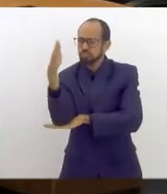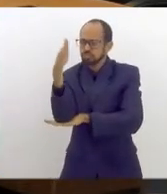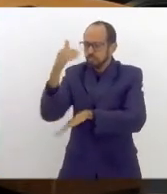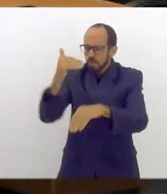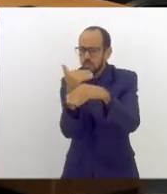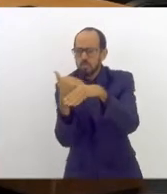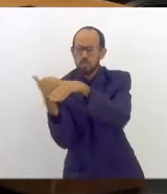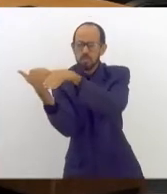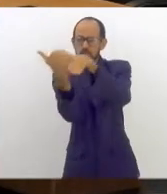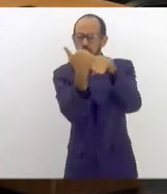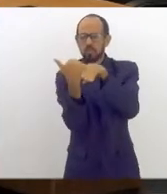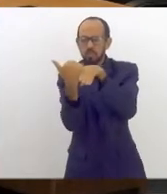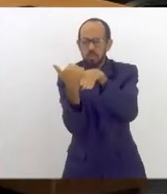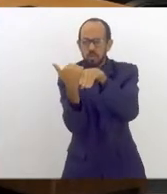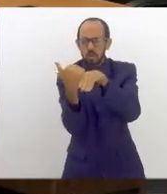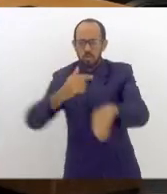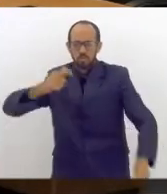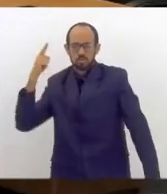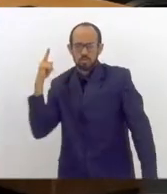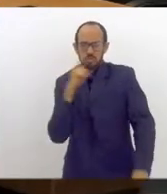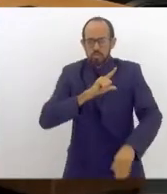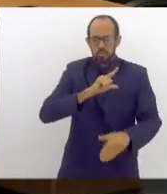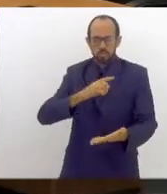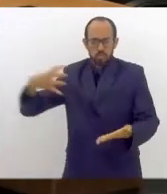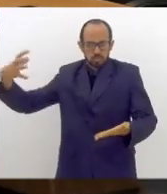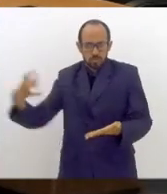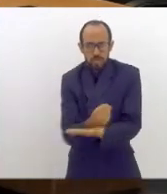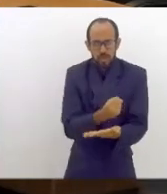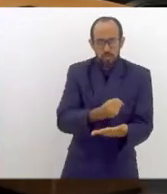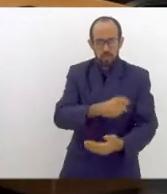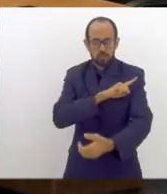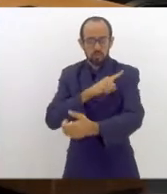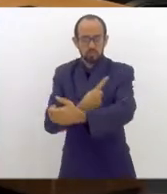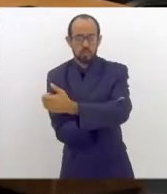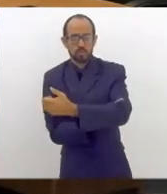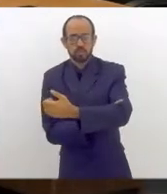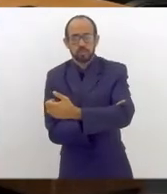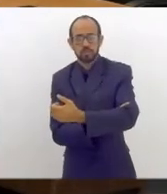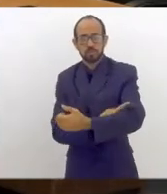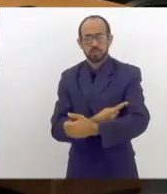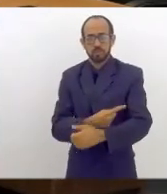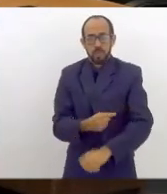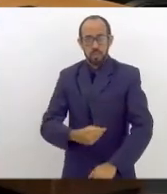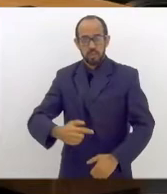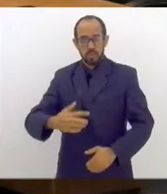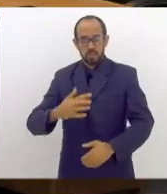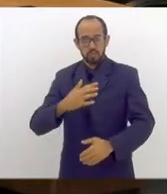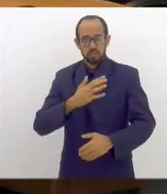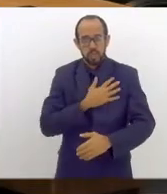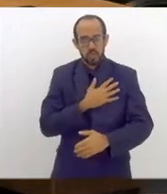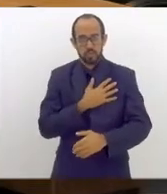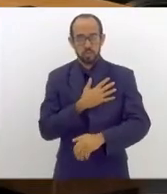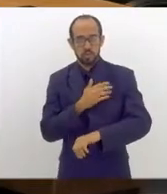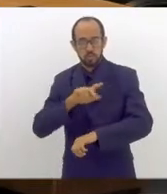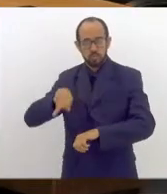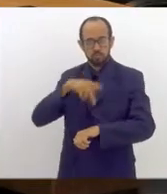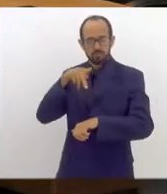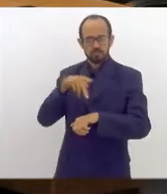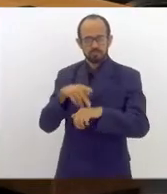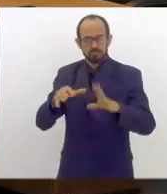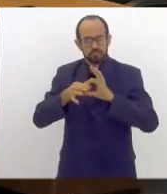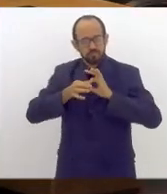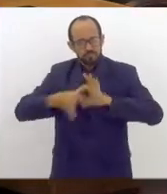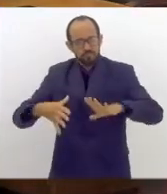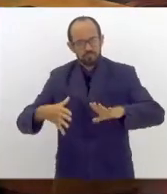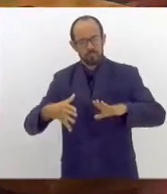essa igualdade conseguimos conquistar com braço forte em que eu tenho